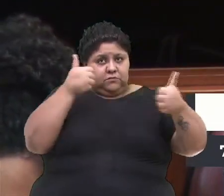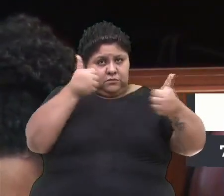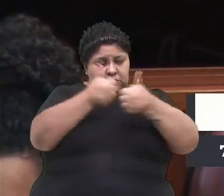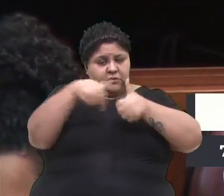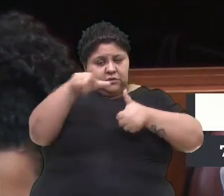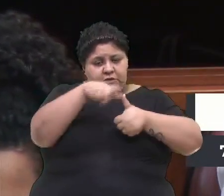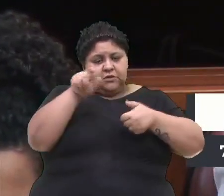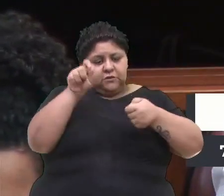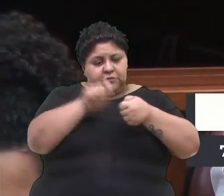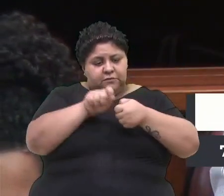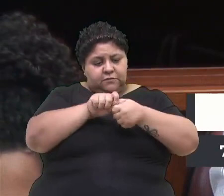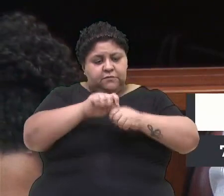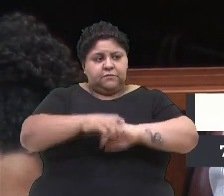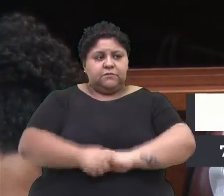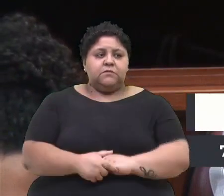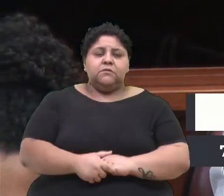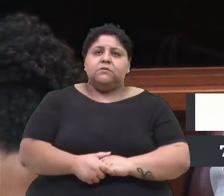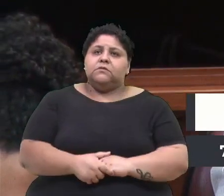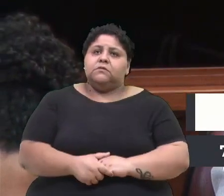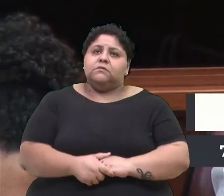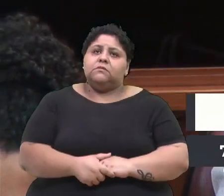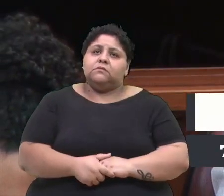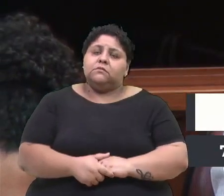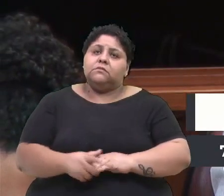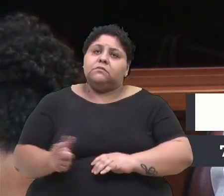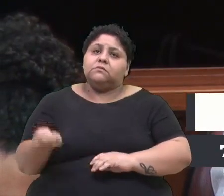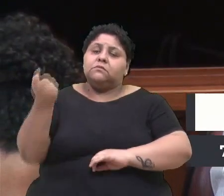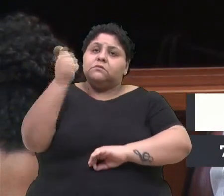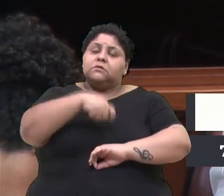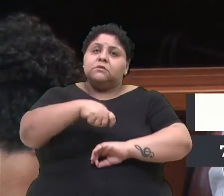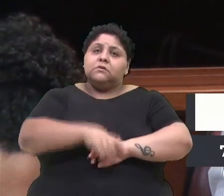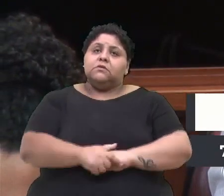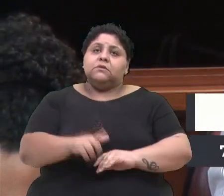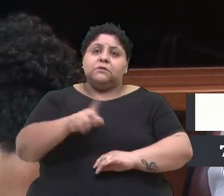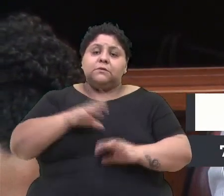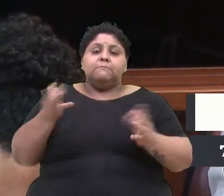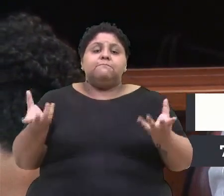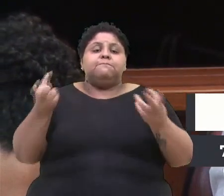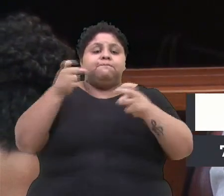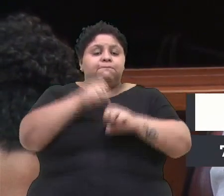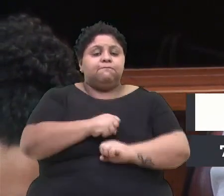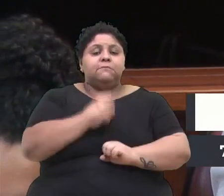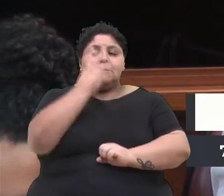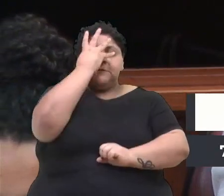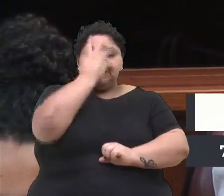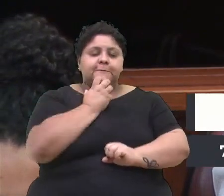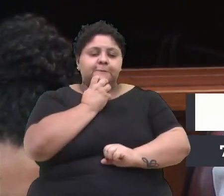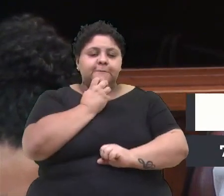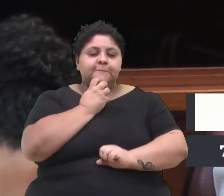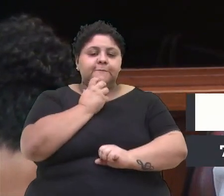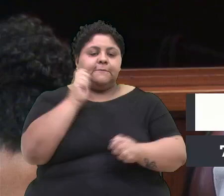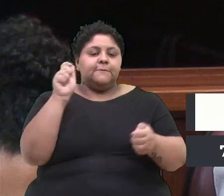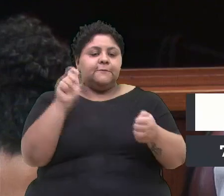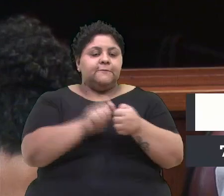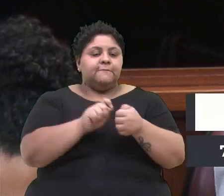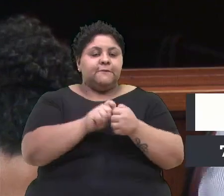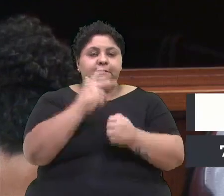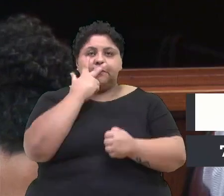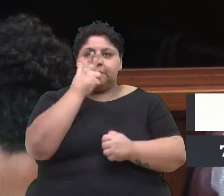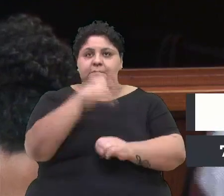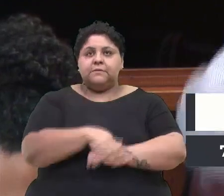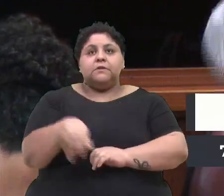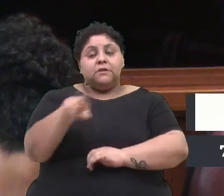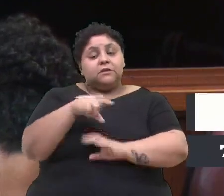fala, acho que nós precisamos ter a capacidade e a seriedade de fazer isso. A gente pode